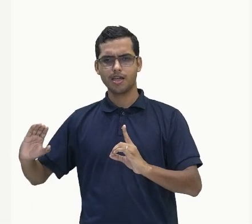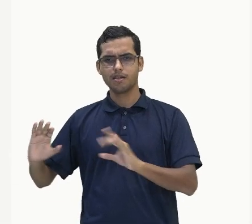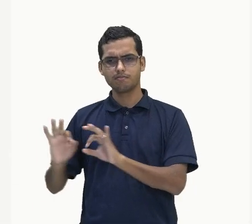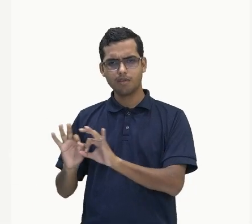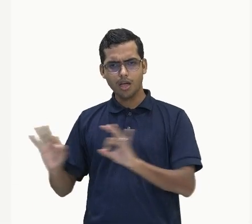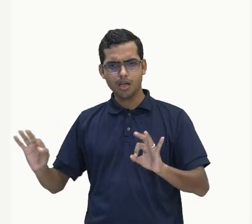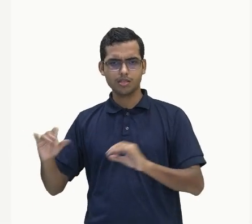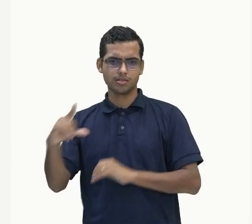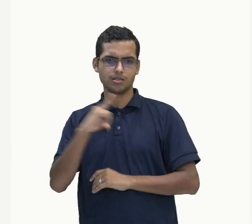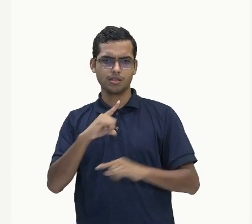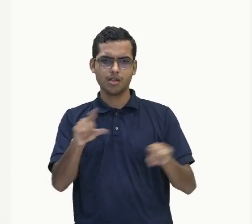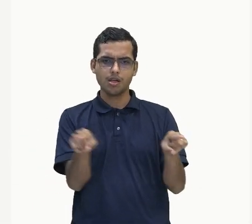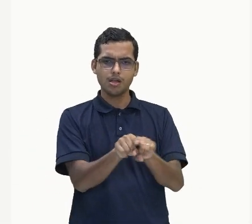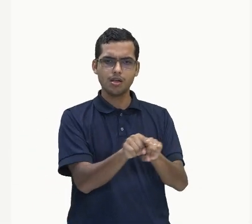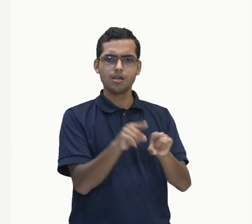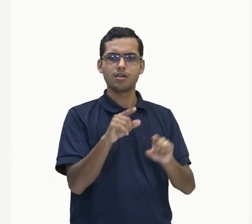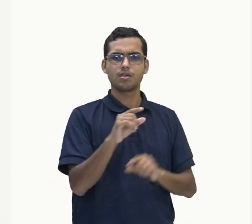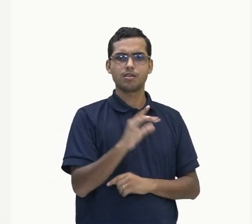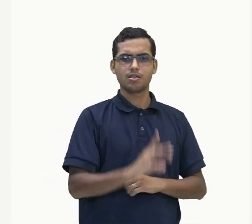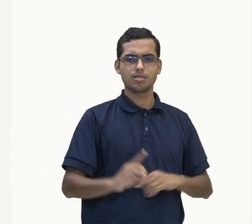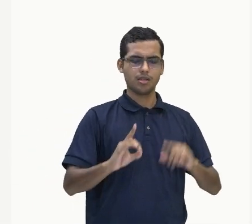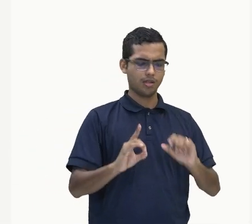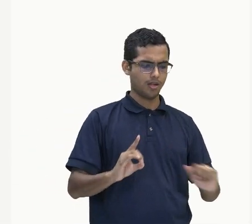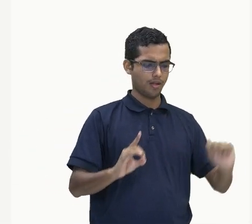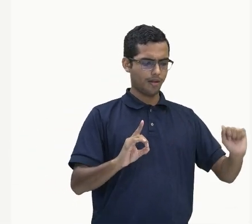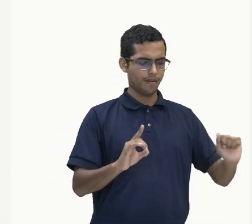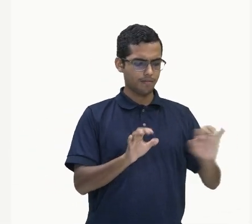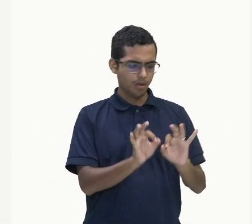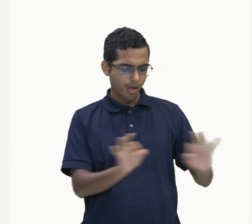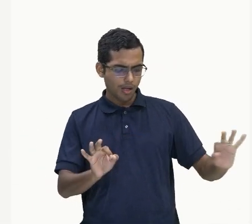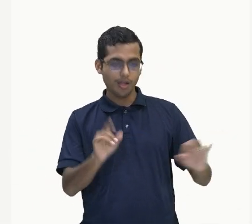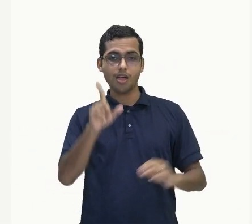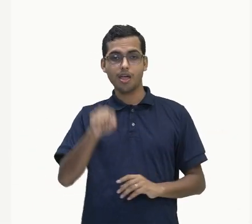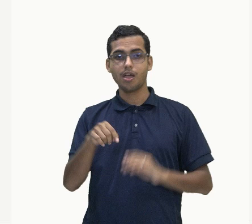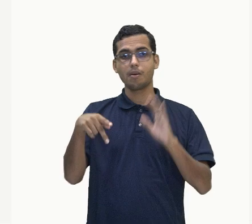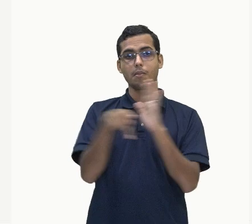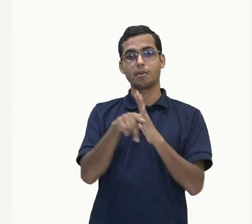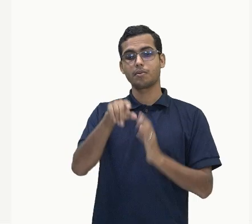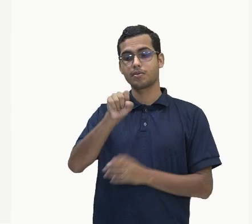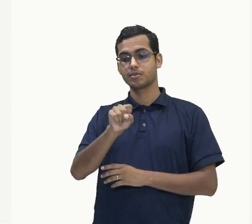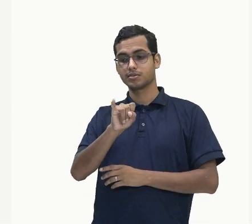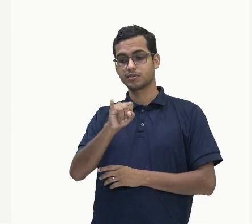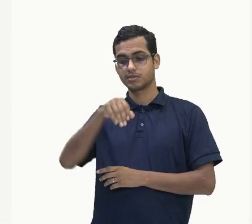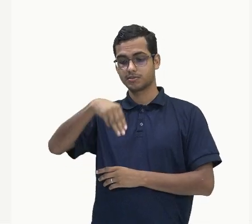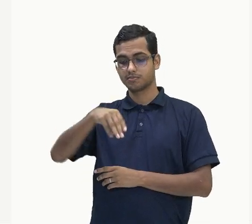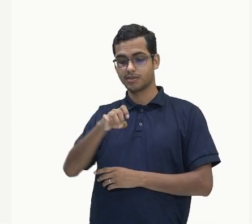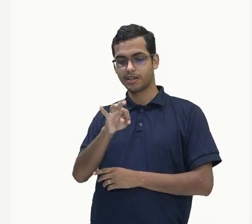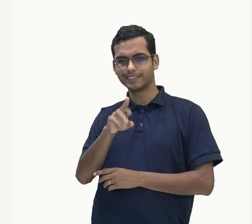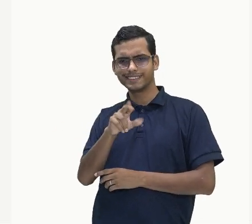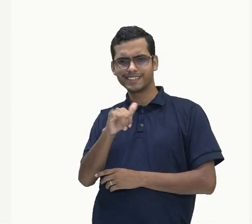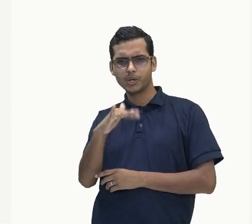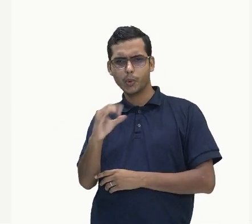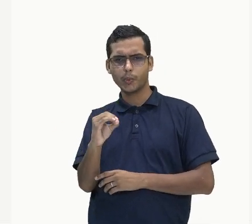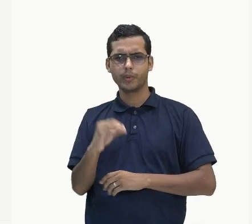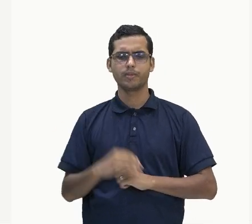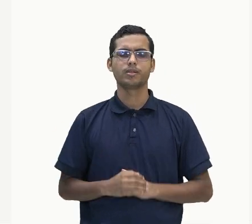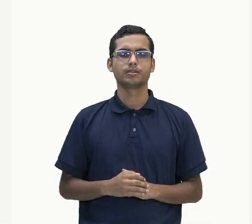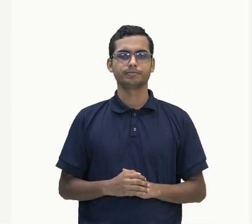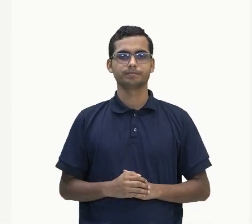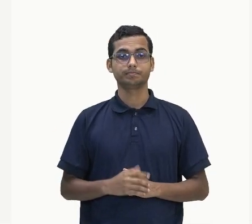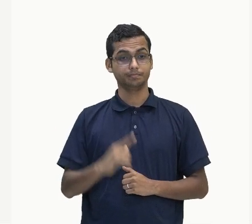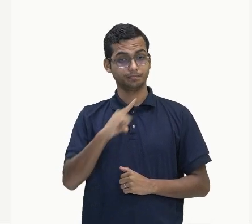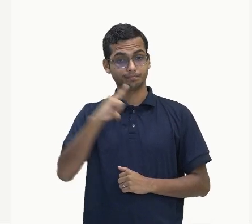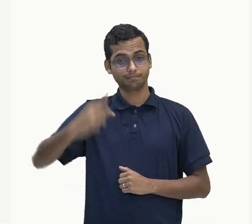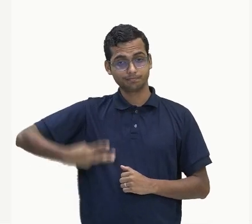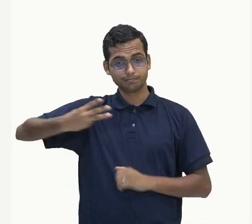são simétricos. Então, a gente diz que a imagem do espelho plano ela é simétrica. Temos uma terceira propriedade